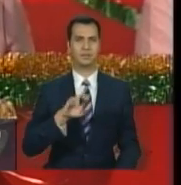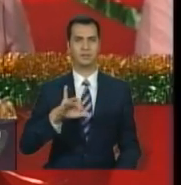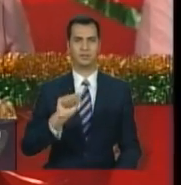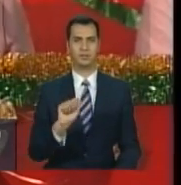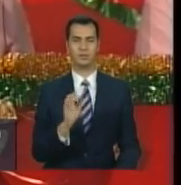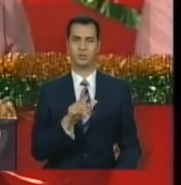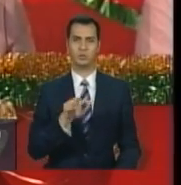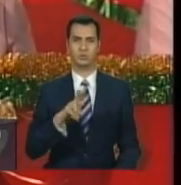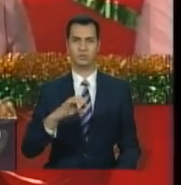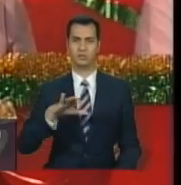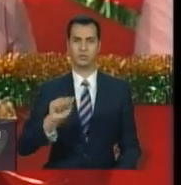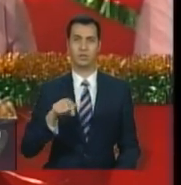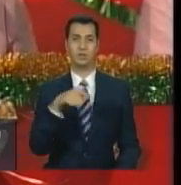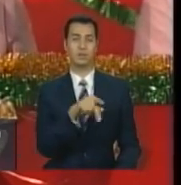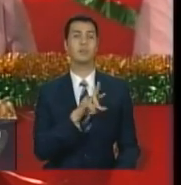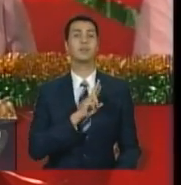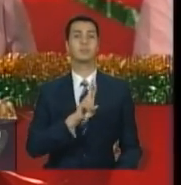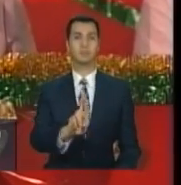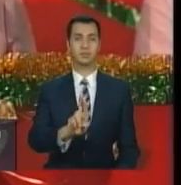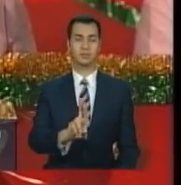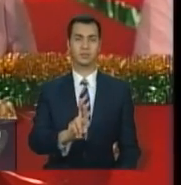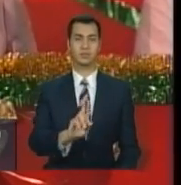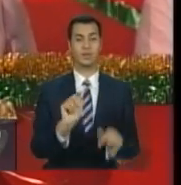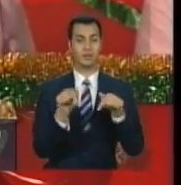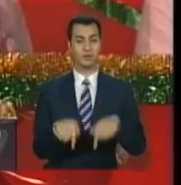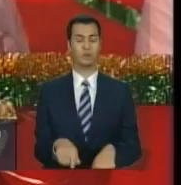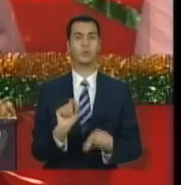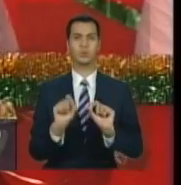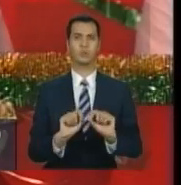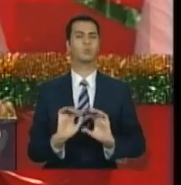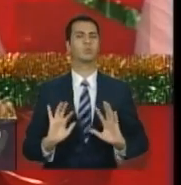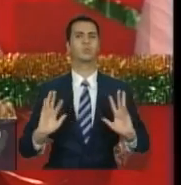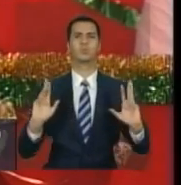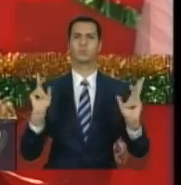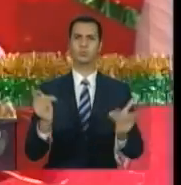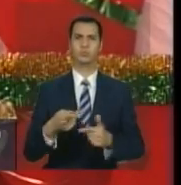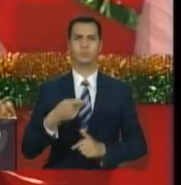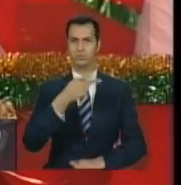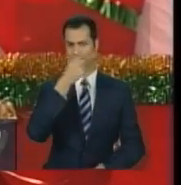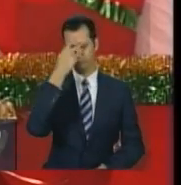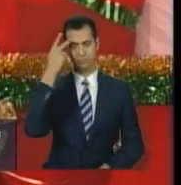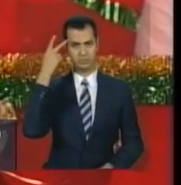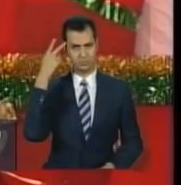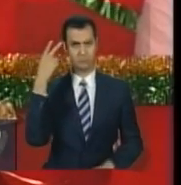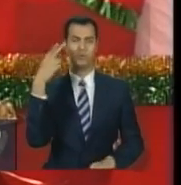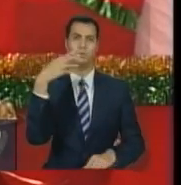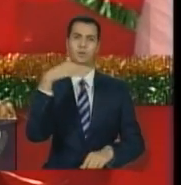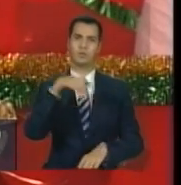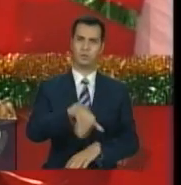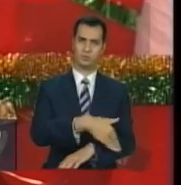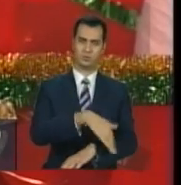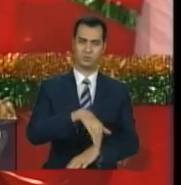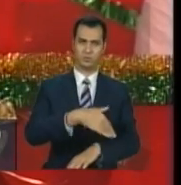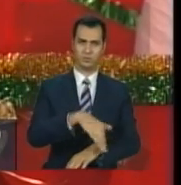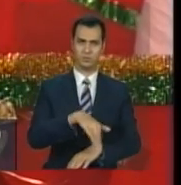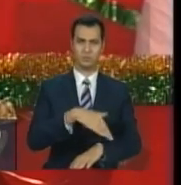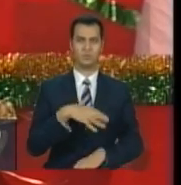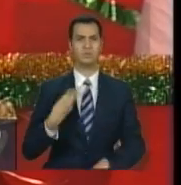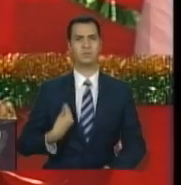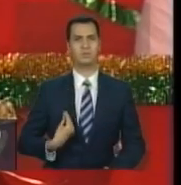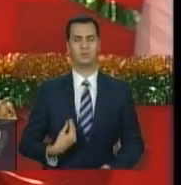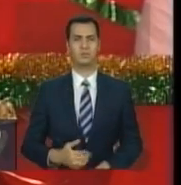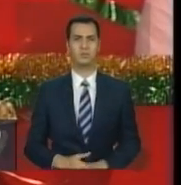Pereira, representante nessa celebração de todas as pessoas em situação de rua.